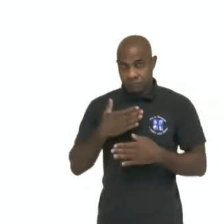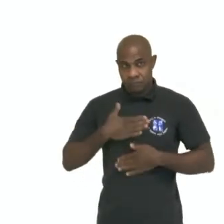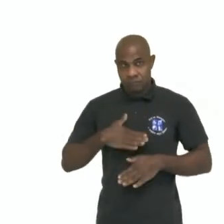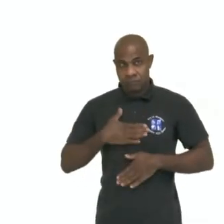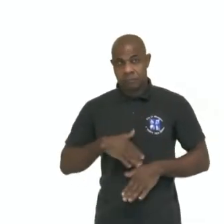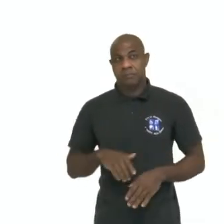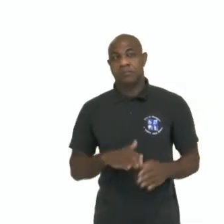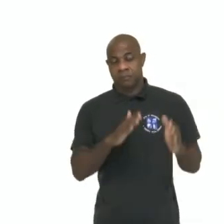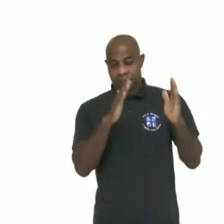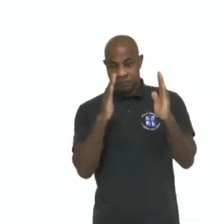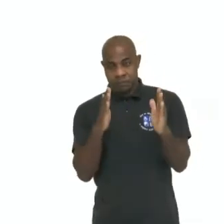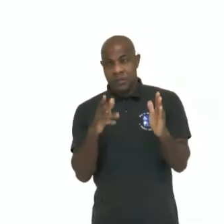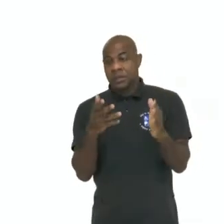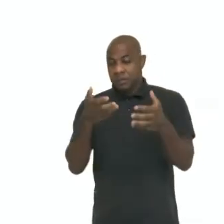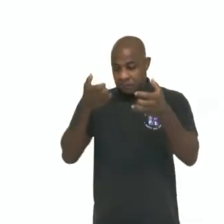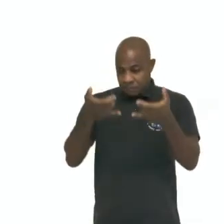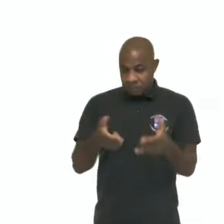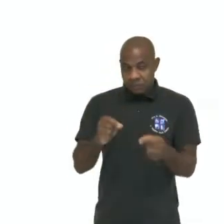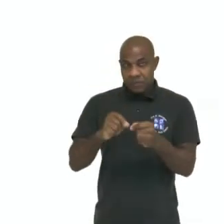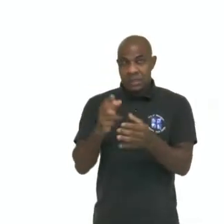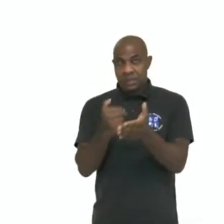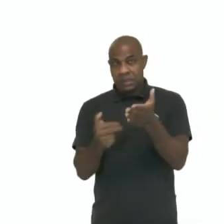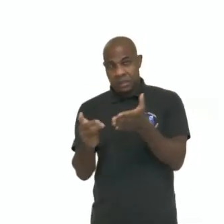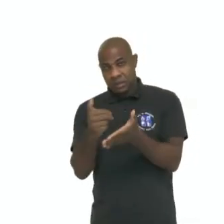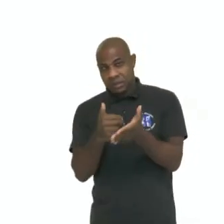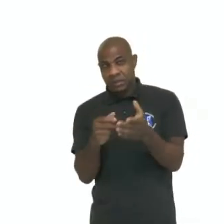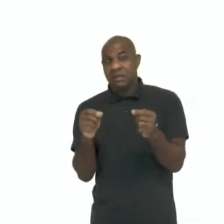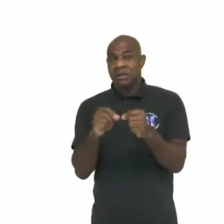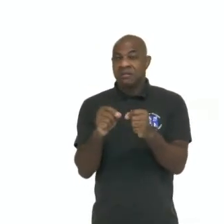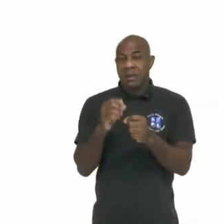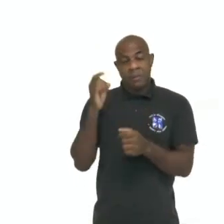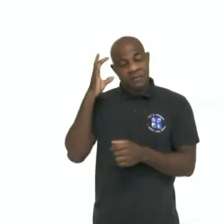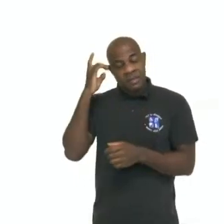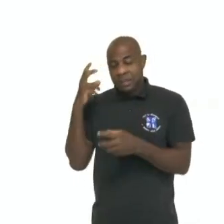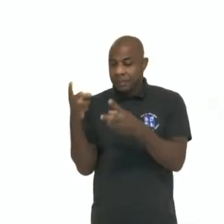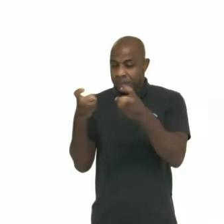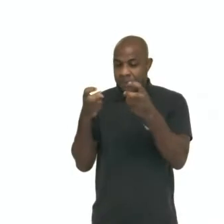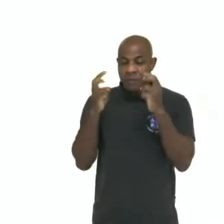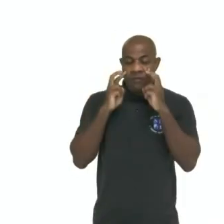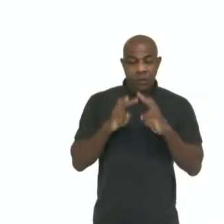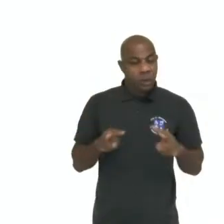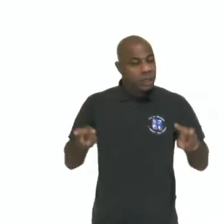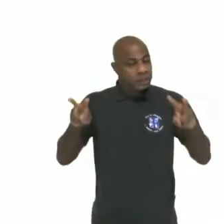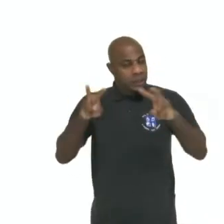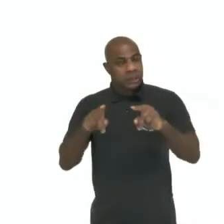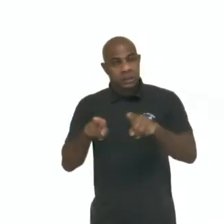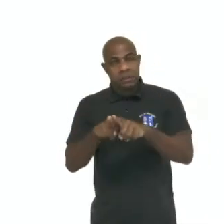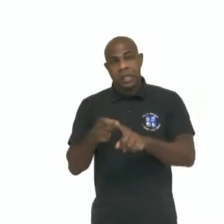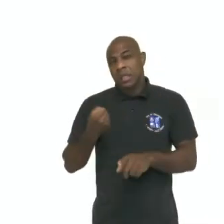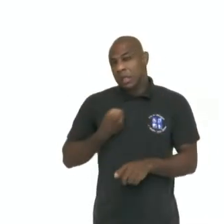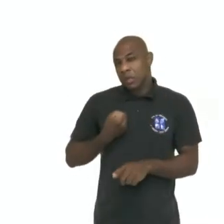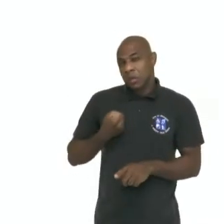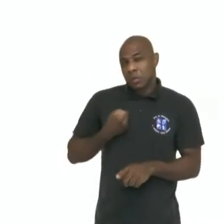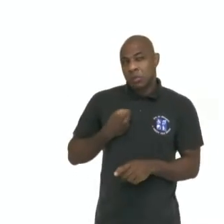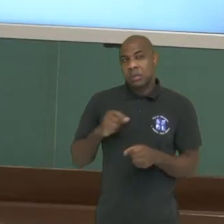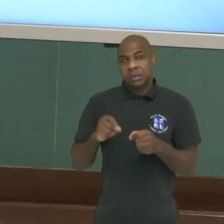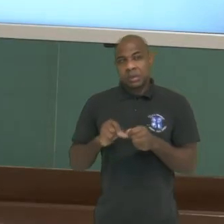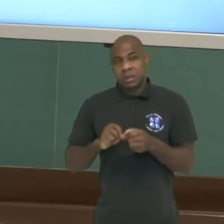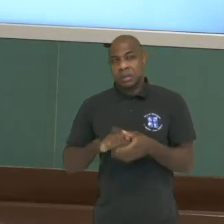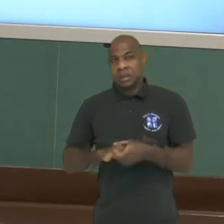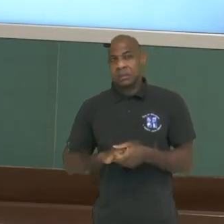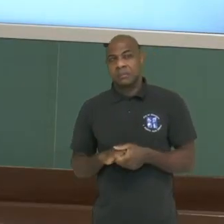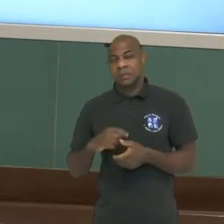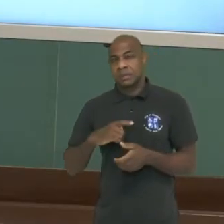Tranquilo? Eu disse que vocês poderiam fazer o desenho, que talvez facilitasse para vocês visualizarem essas duas distâncias aqui, que eram o